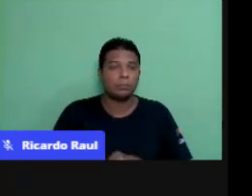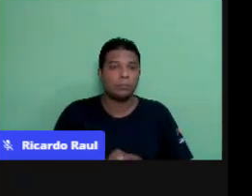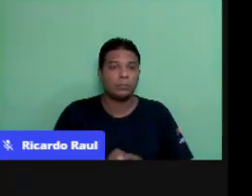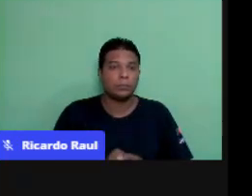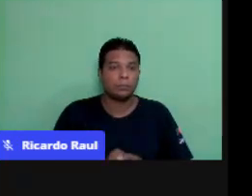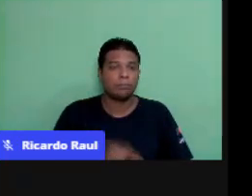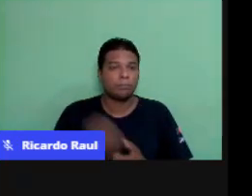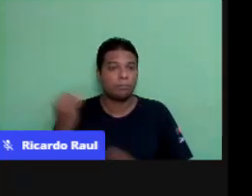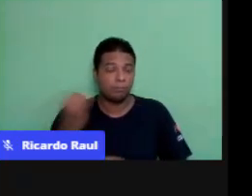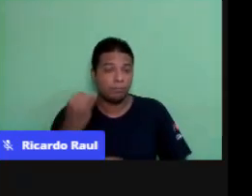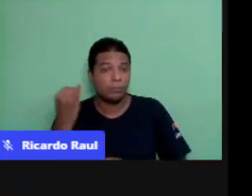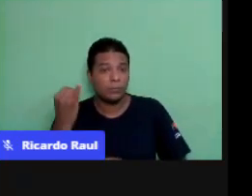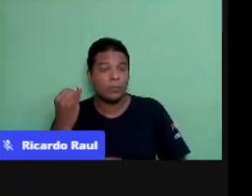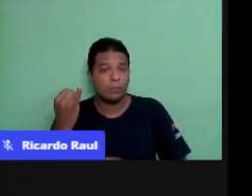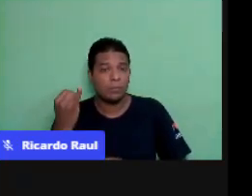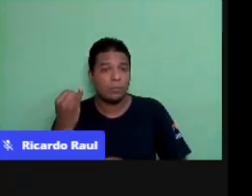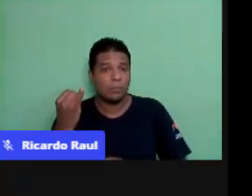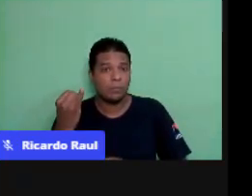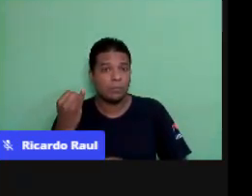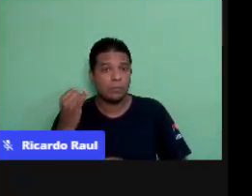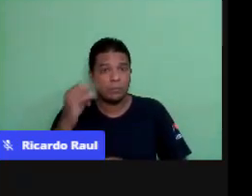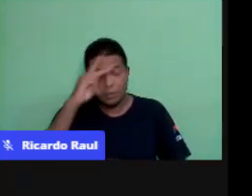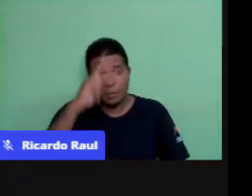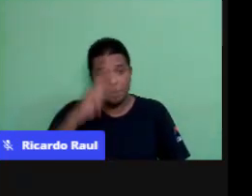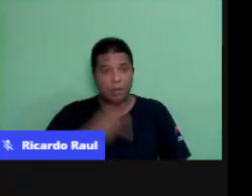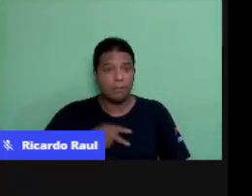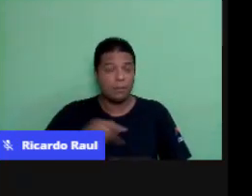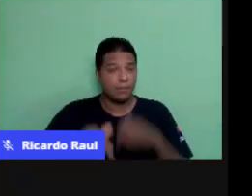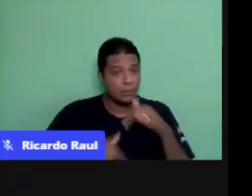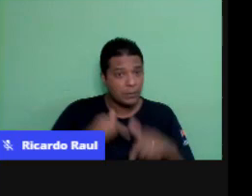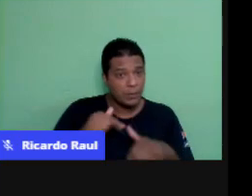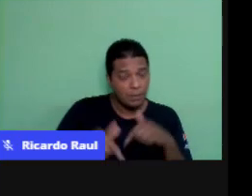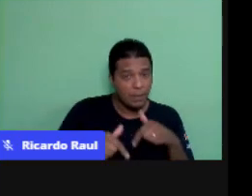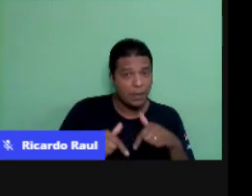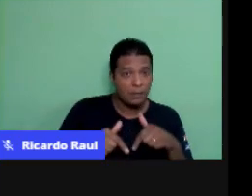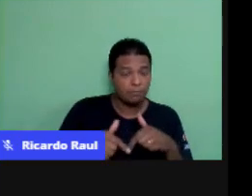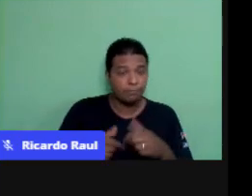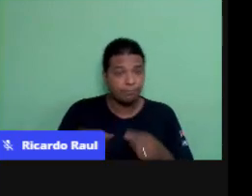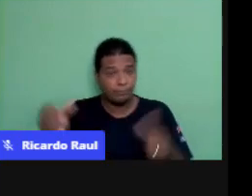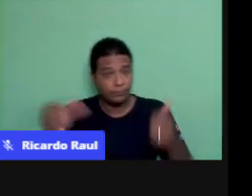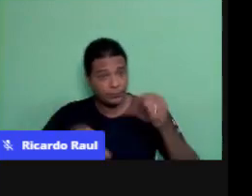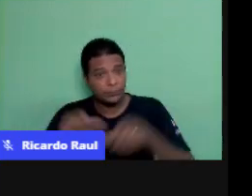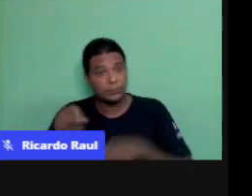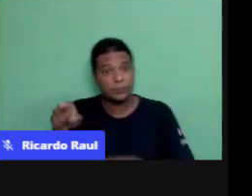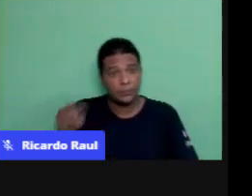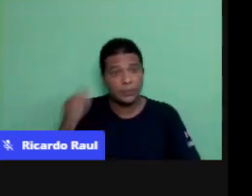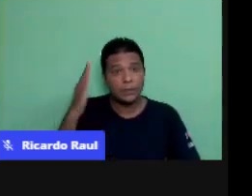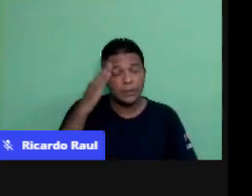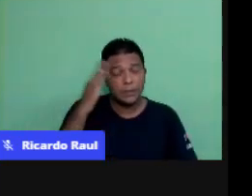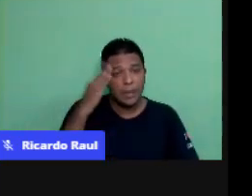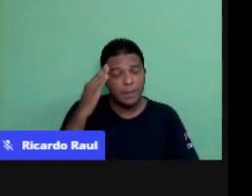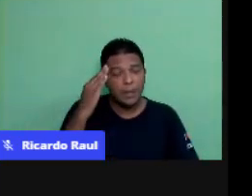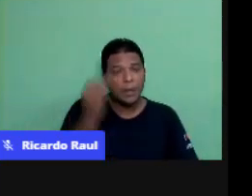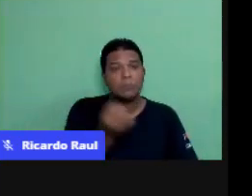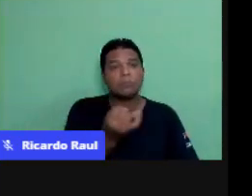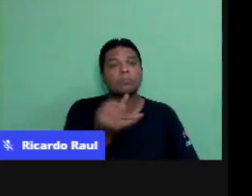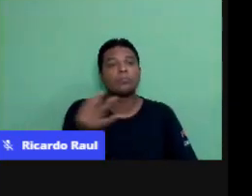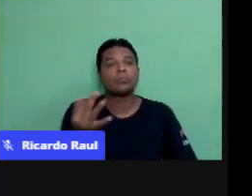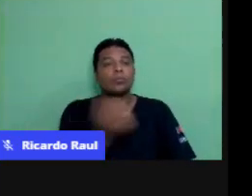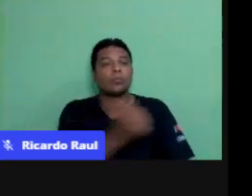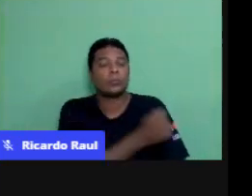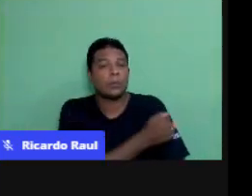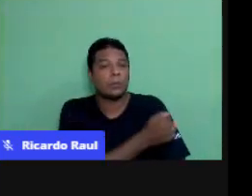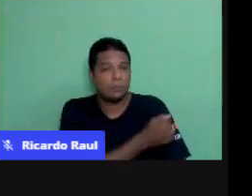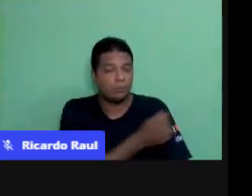dá importância ao nosso próprio trabalho, porque vai ser através dessa avaliação que eu vou saber o quantitativo de alunos que